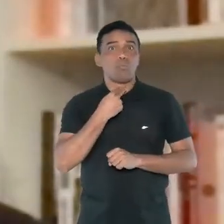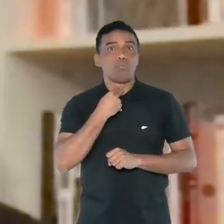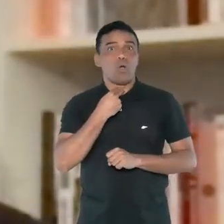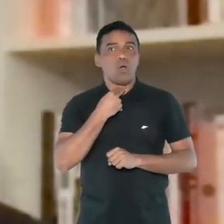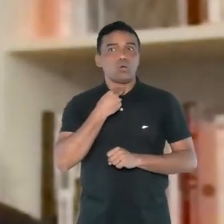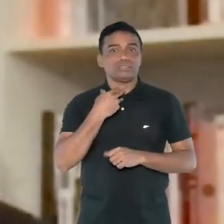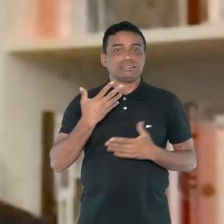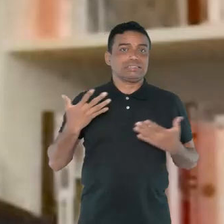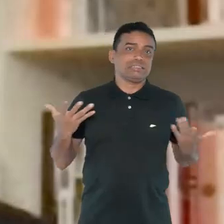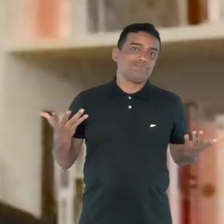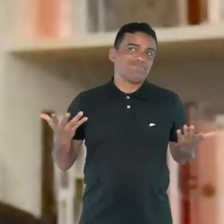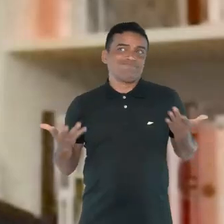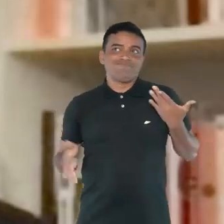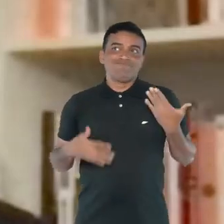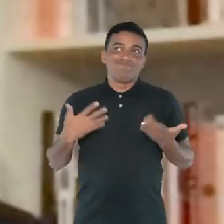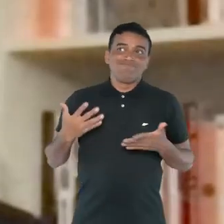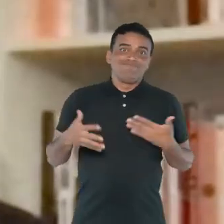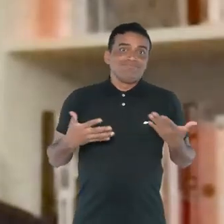de certa forma,